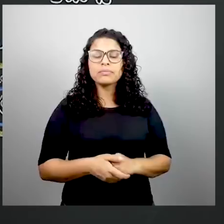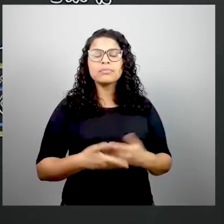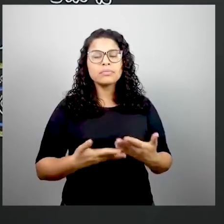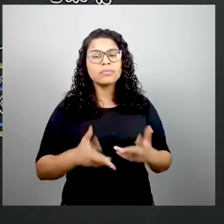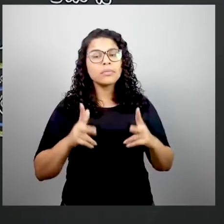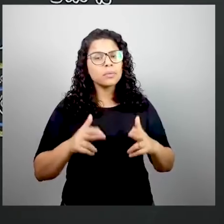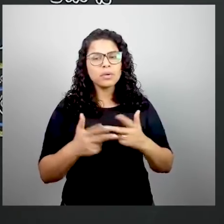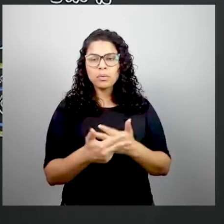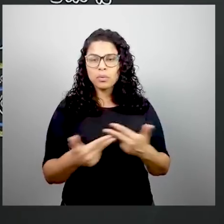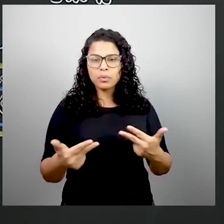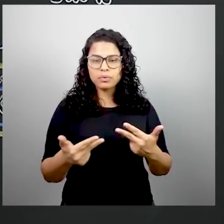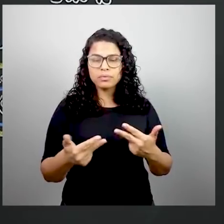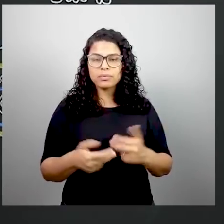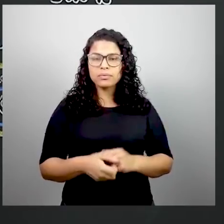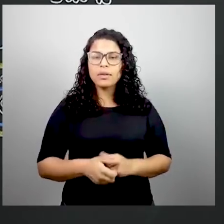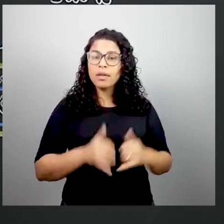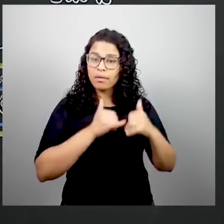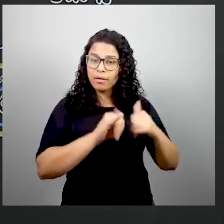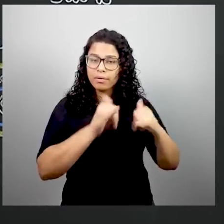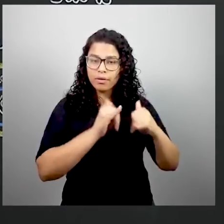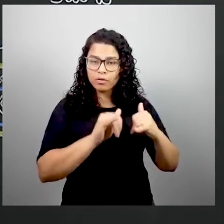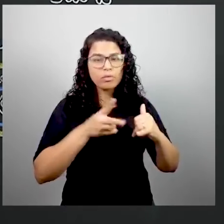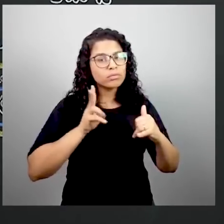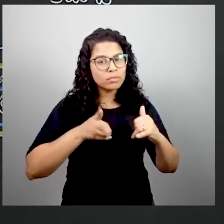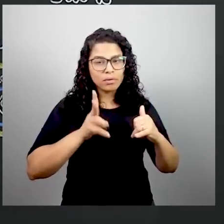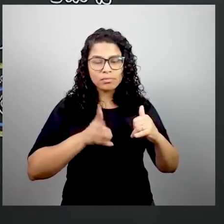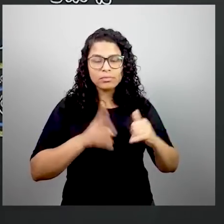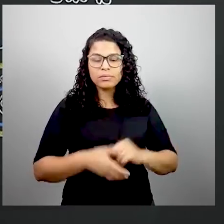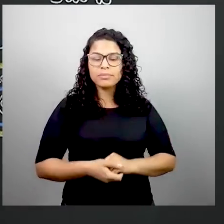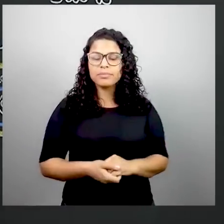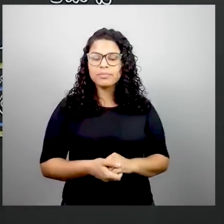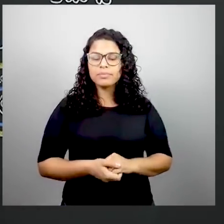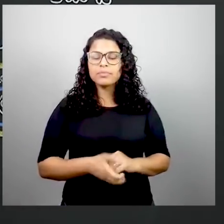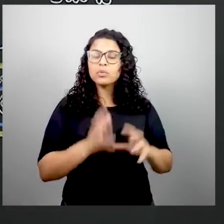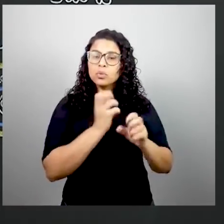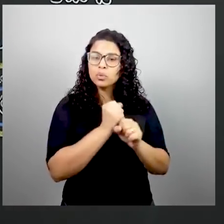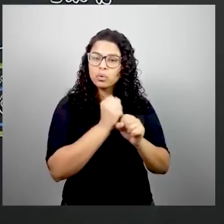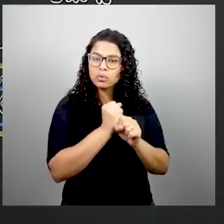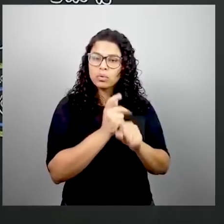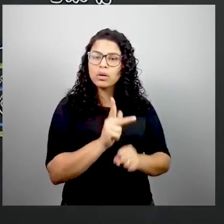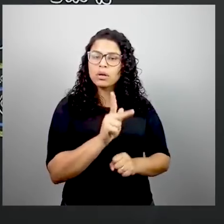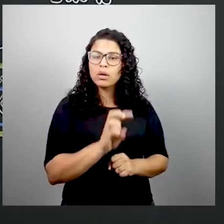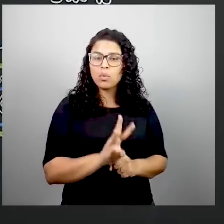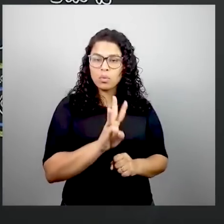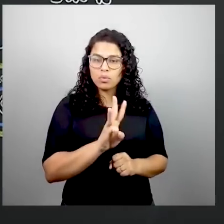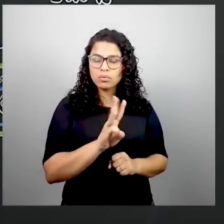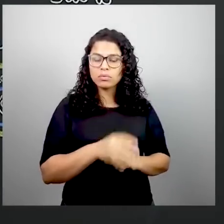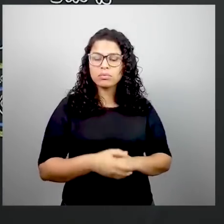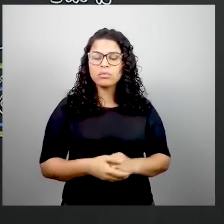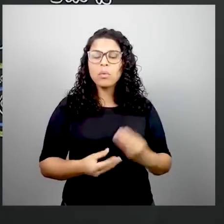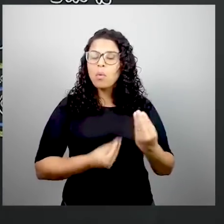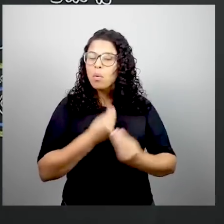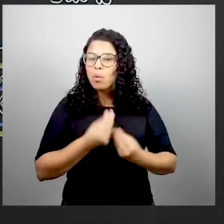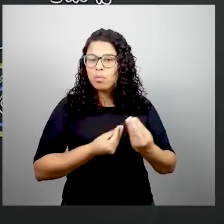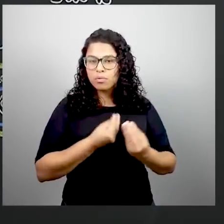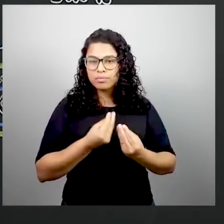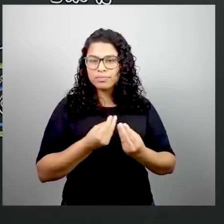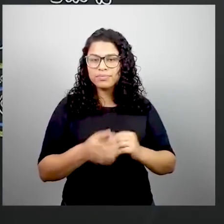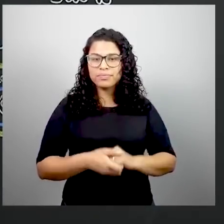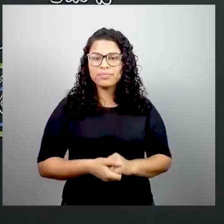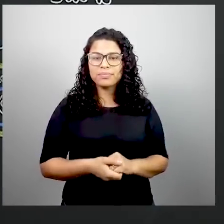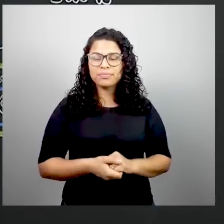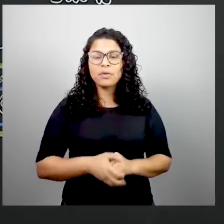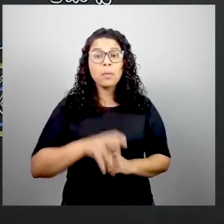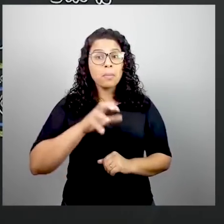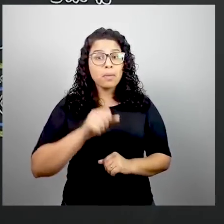mas também estou falando da mesma coisa, estou falando de energia. Então, consumo em quilowatts, como que eu calculo? Eu pego a